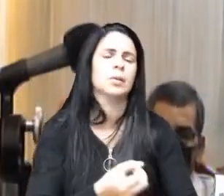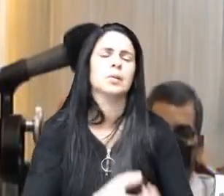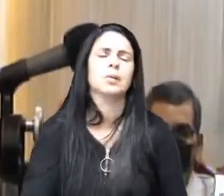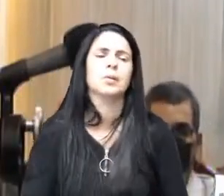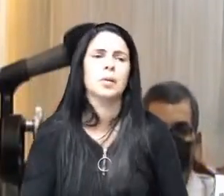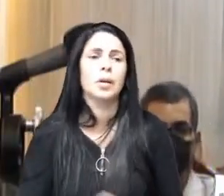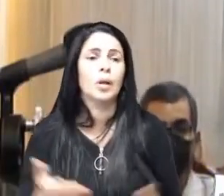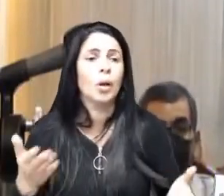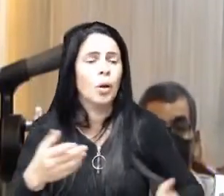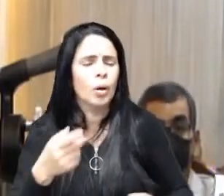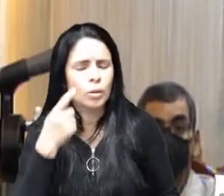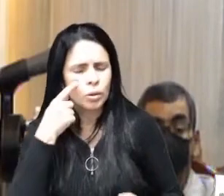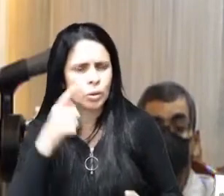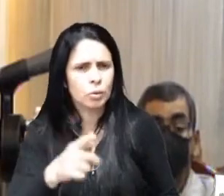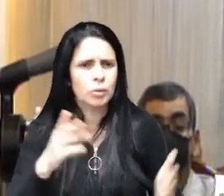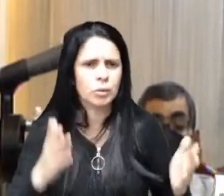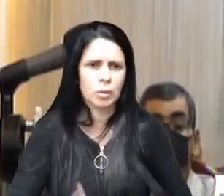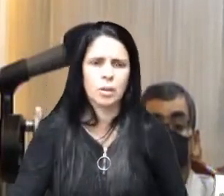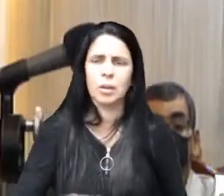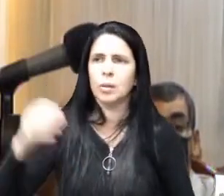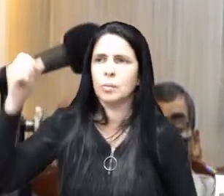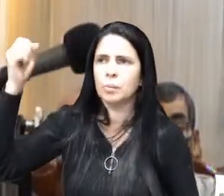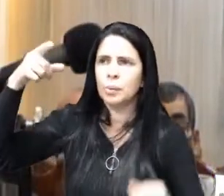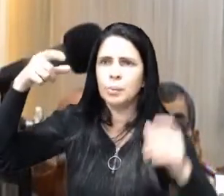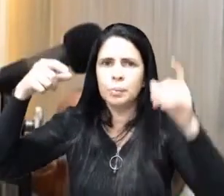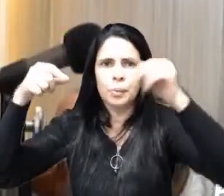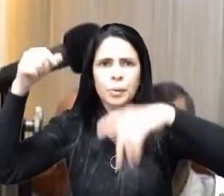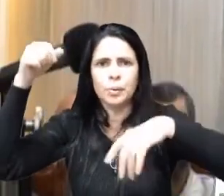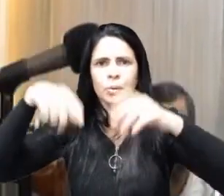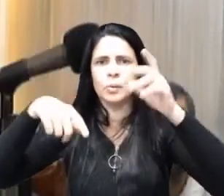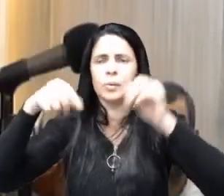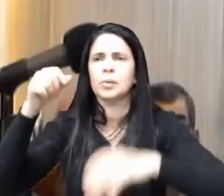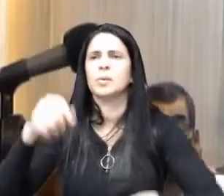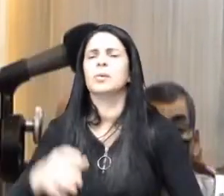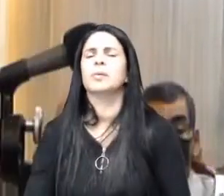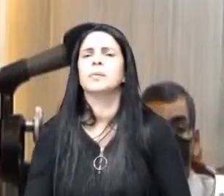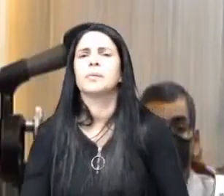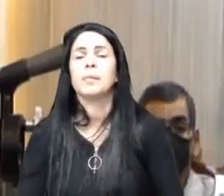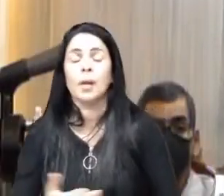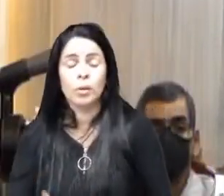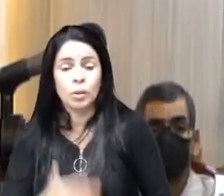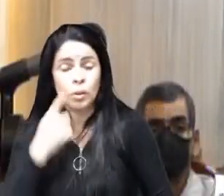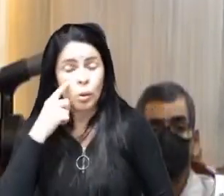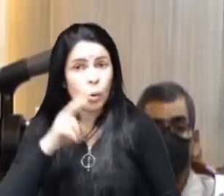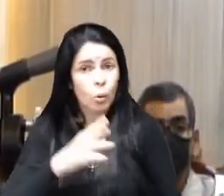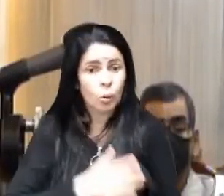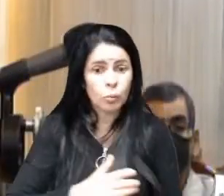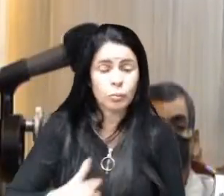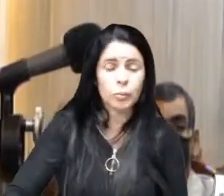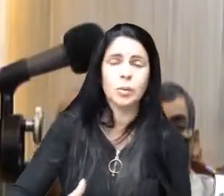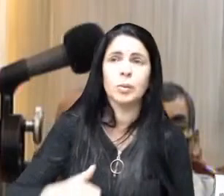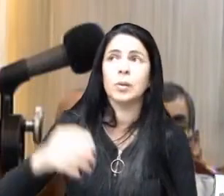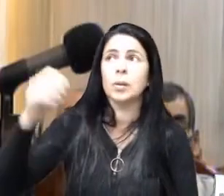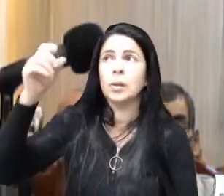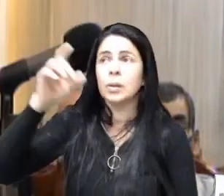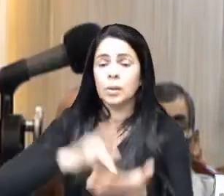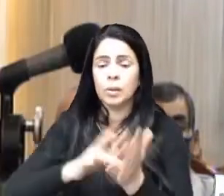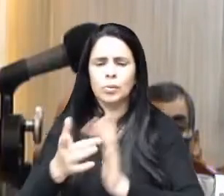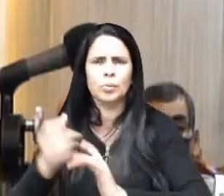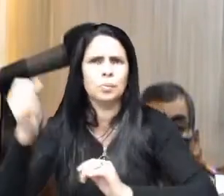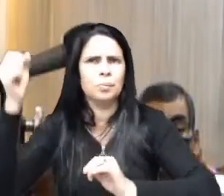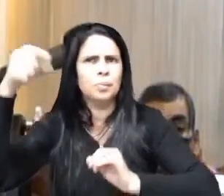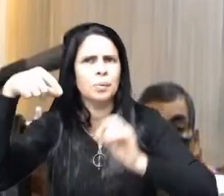eu já estou vendo essa chuva começando a descer. Eu já estou começando a ver Deus mandando aquele chuvisco